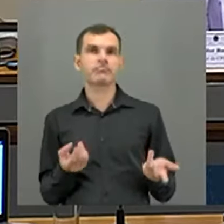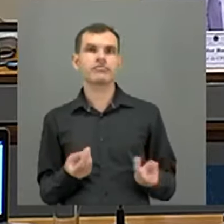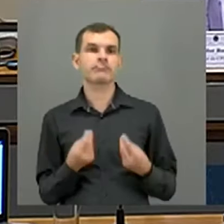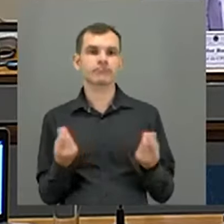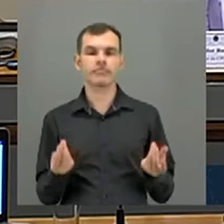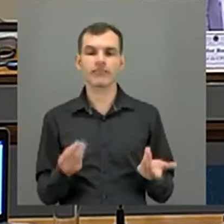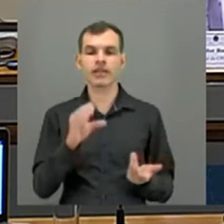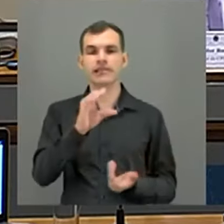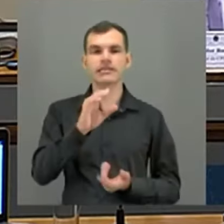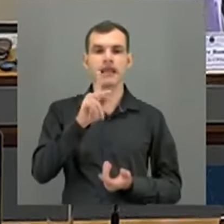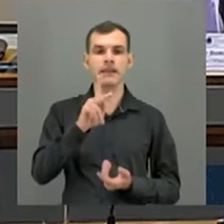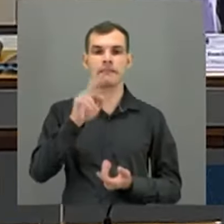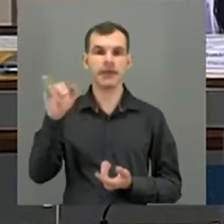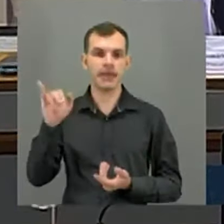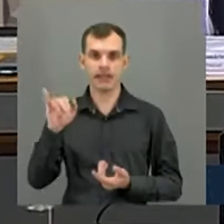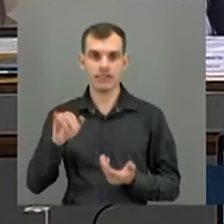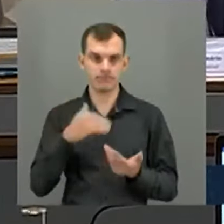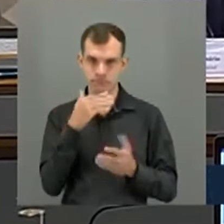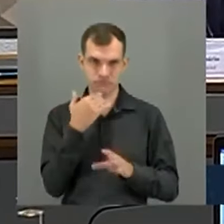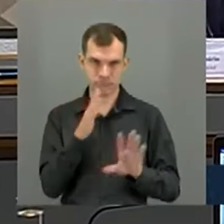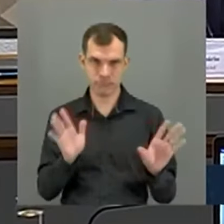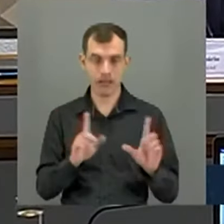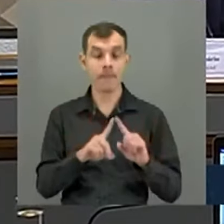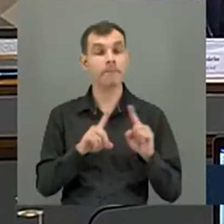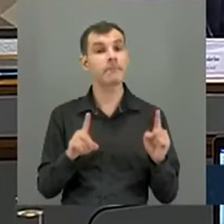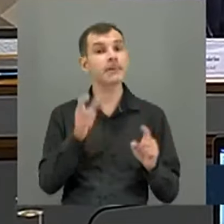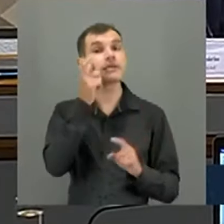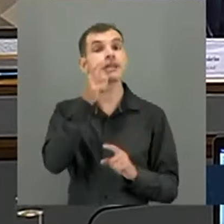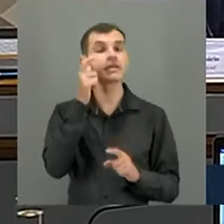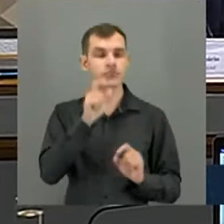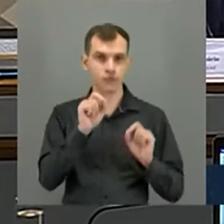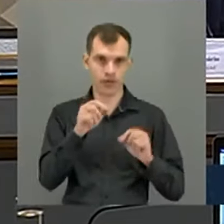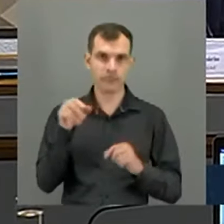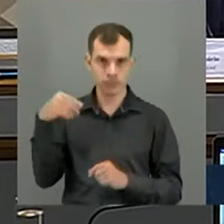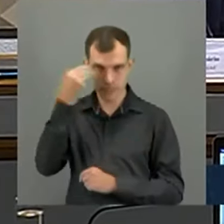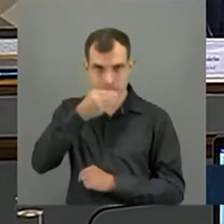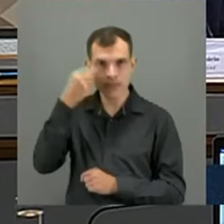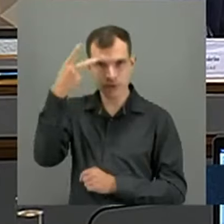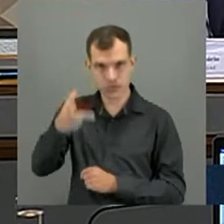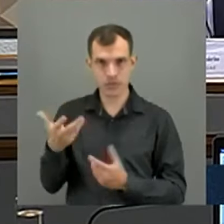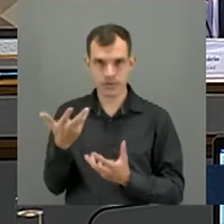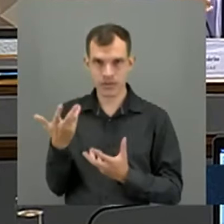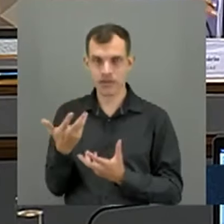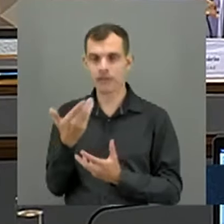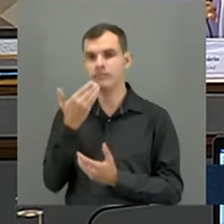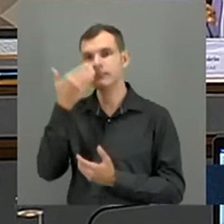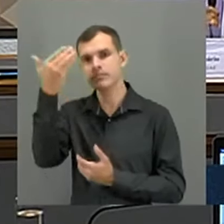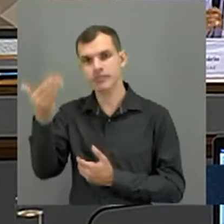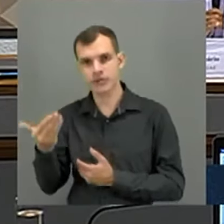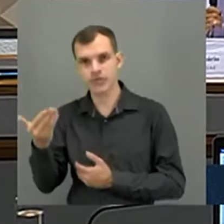com a CPI. Mas é interessante pela experiência do senhor. Eu queria que o senhor me desse uma...